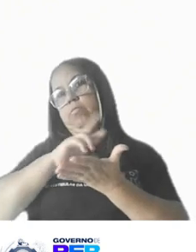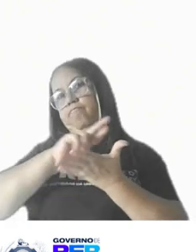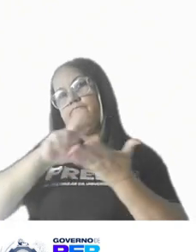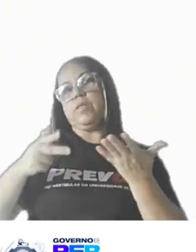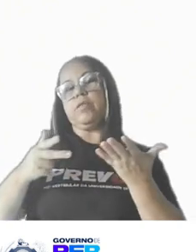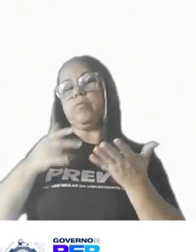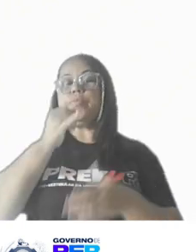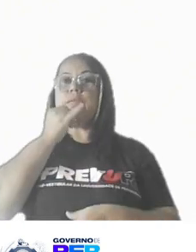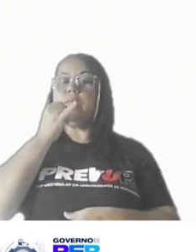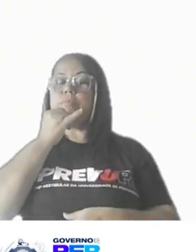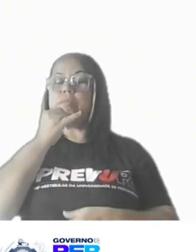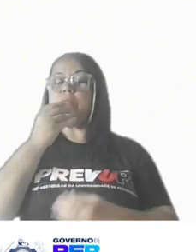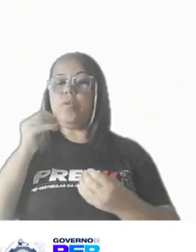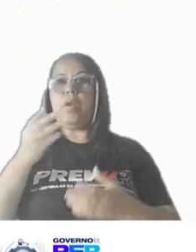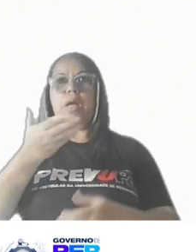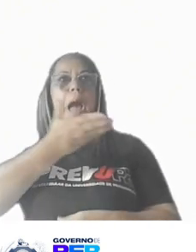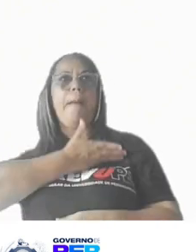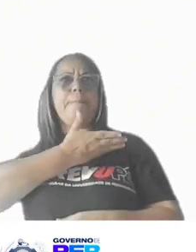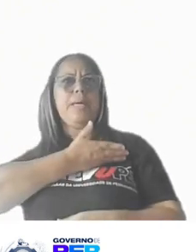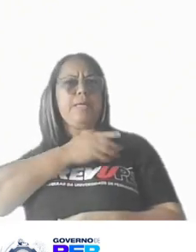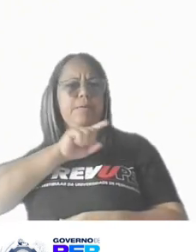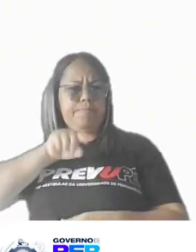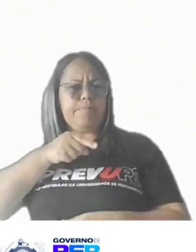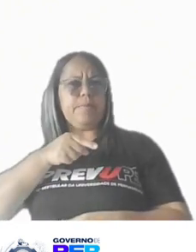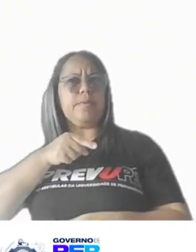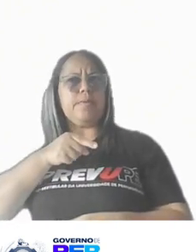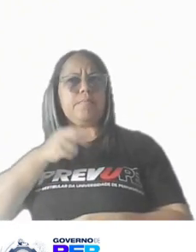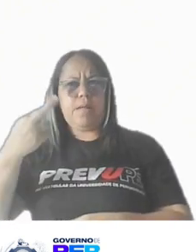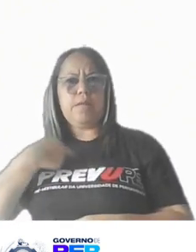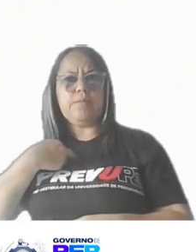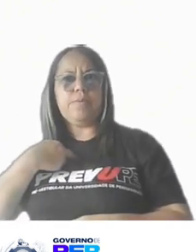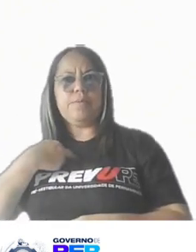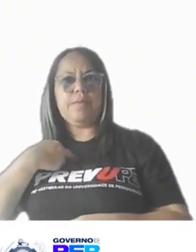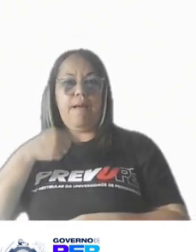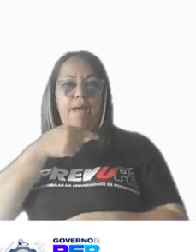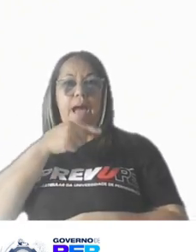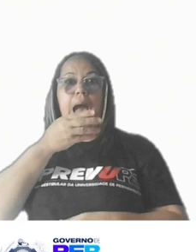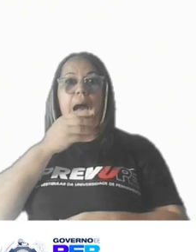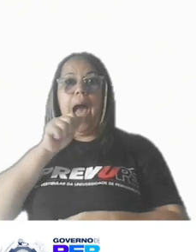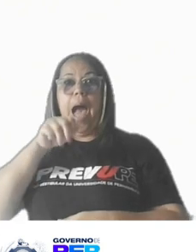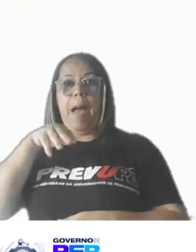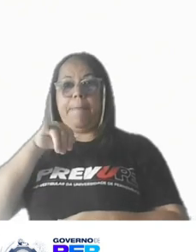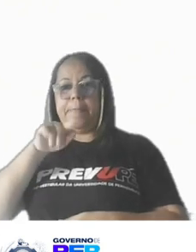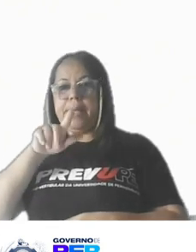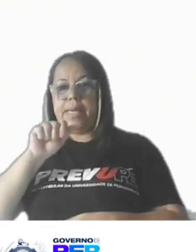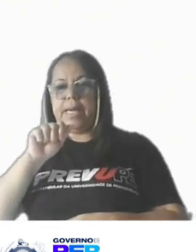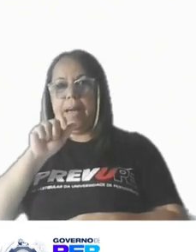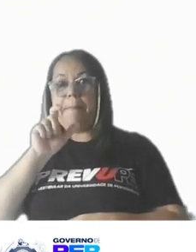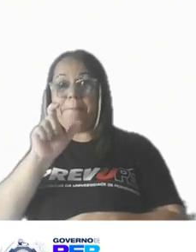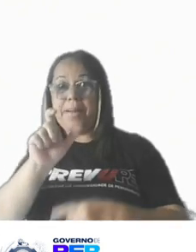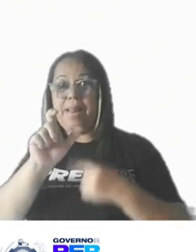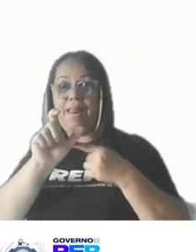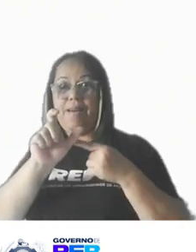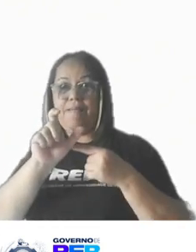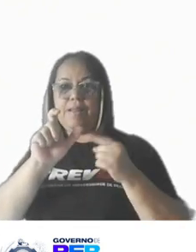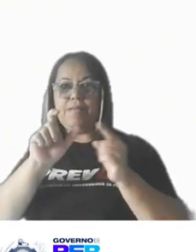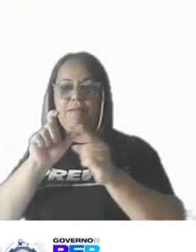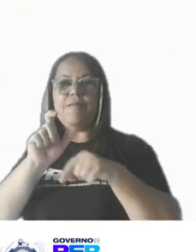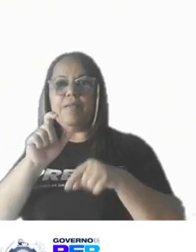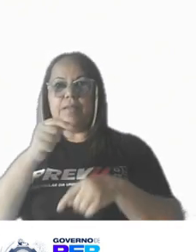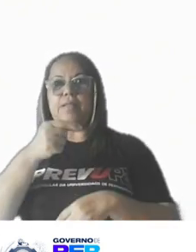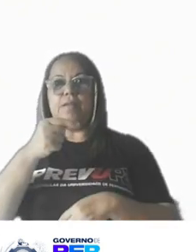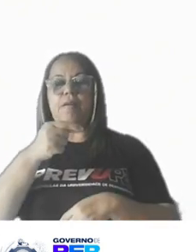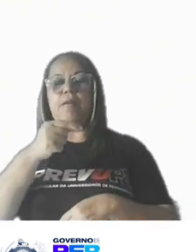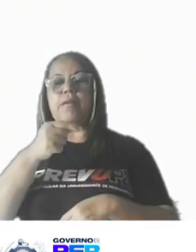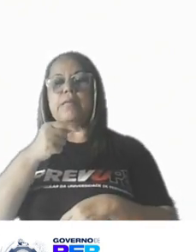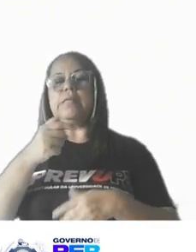caso do exemplo que eu coloquei aqui, amiga, me responda. E se amiga é o vocativo, porque é a pessoa a quem eu estou me referindo.